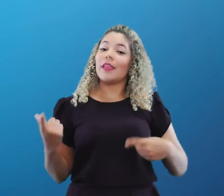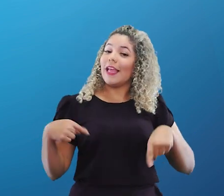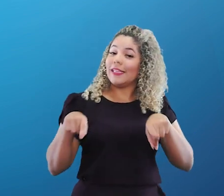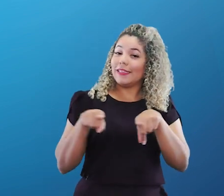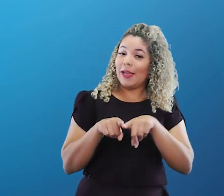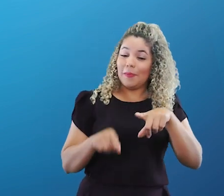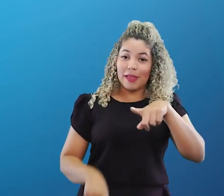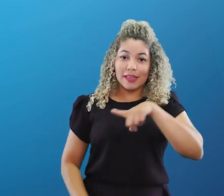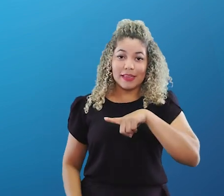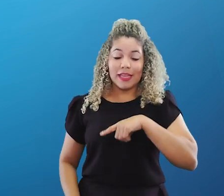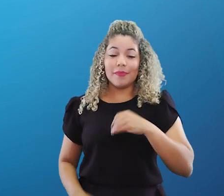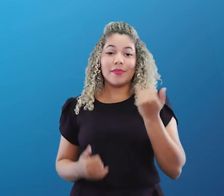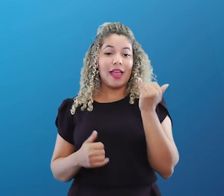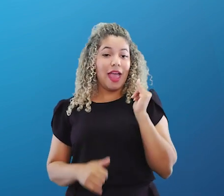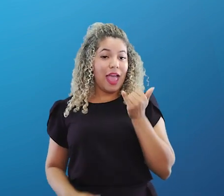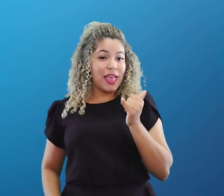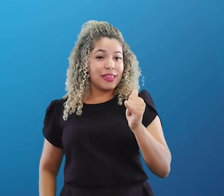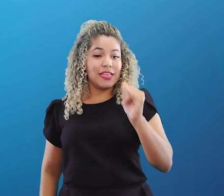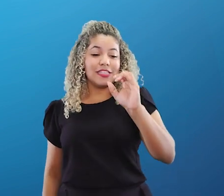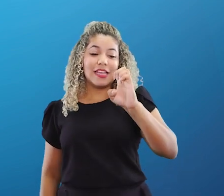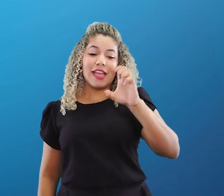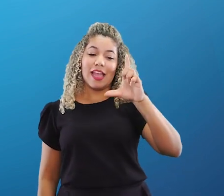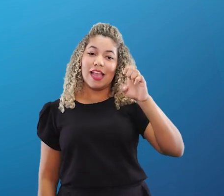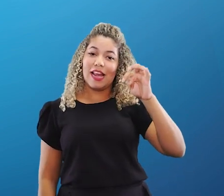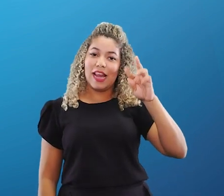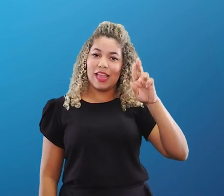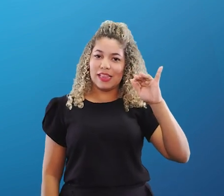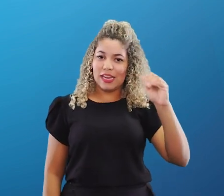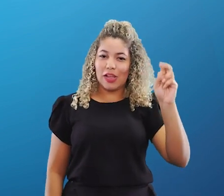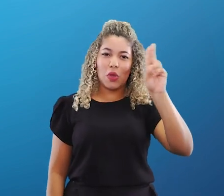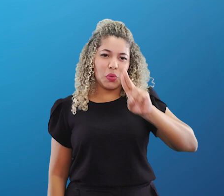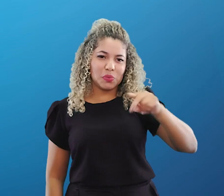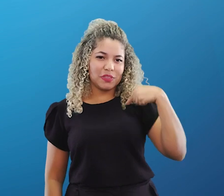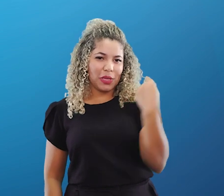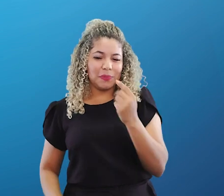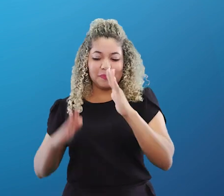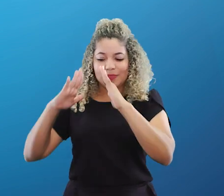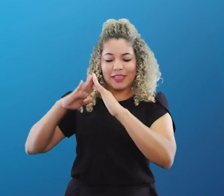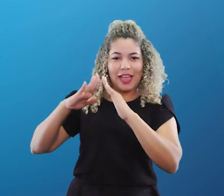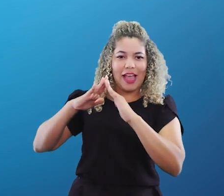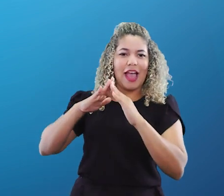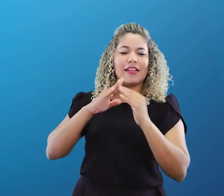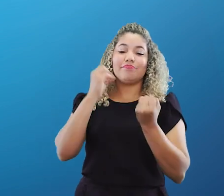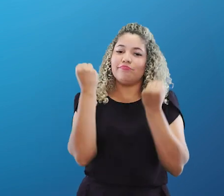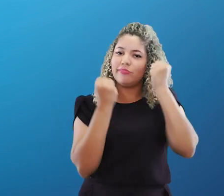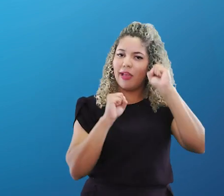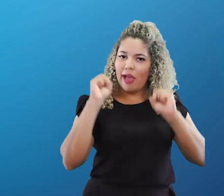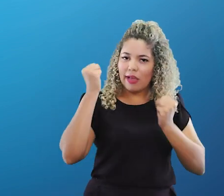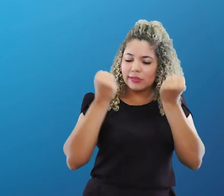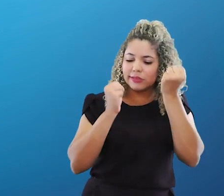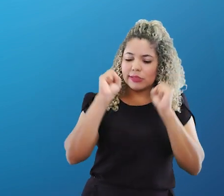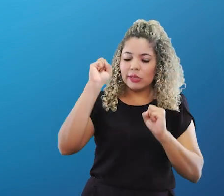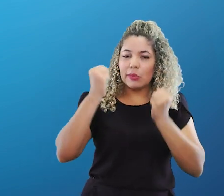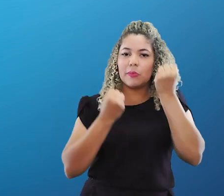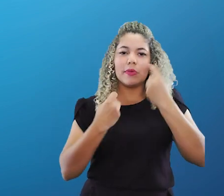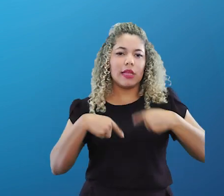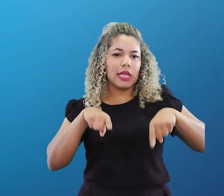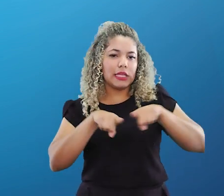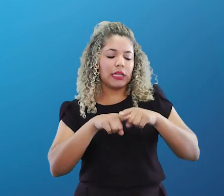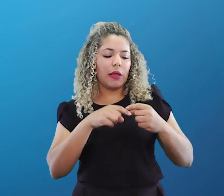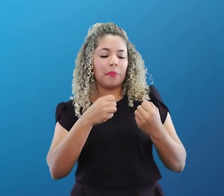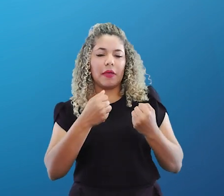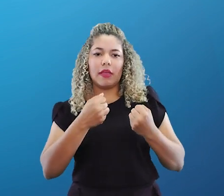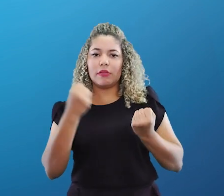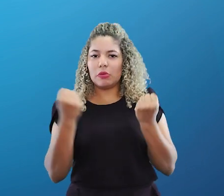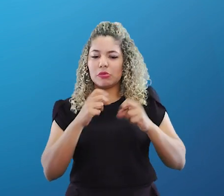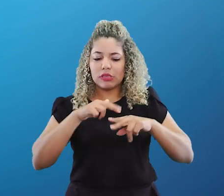Nós temos a energia elétrica, que é onde nós utilizamos em nossas casas, nas indústrias, nos meios de transporte